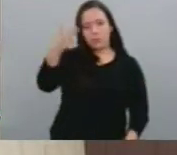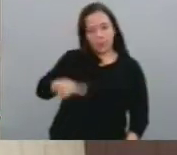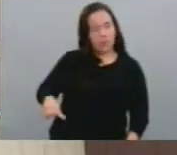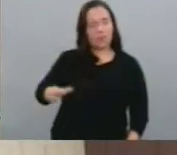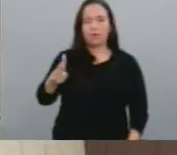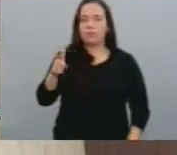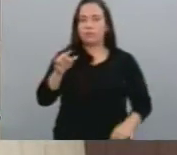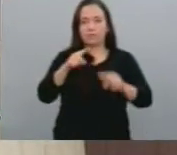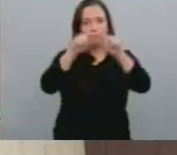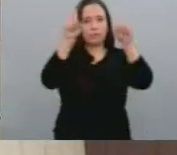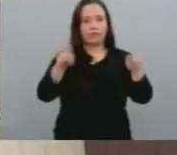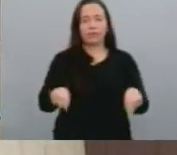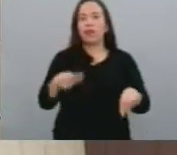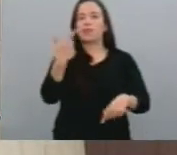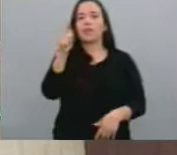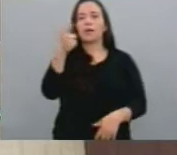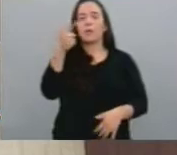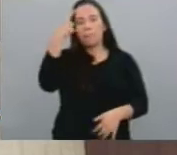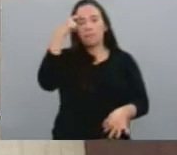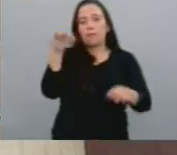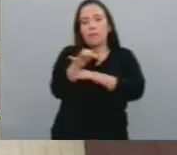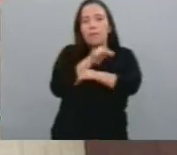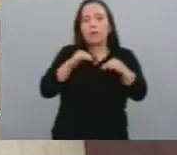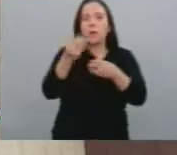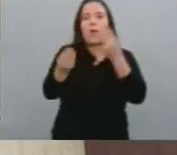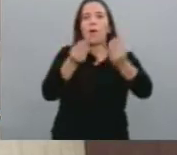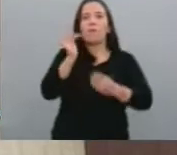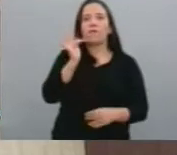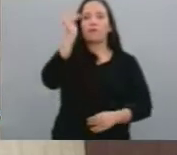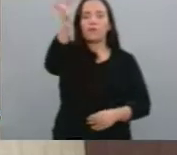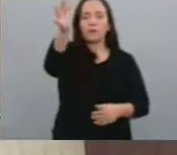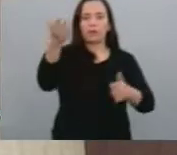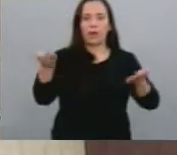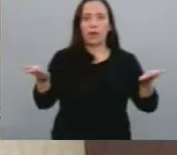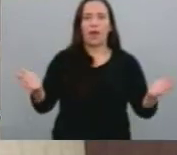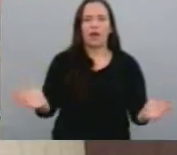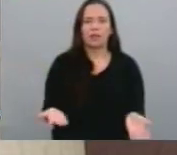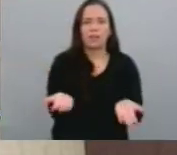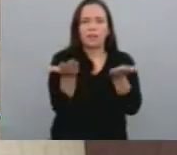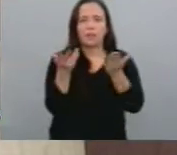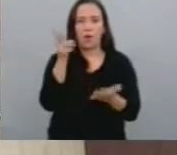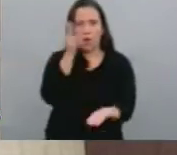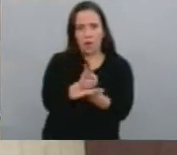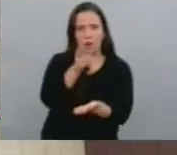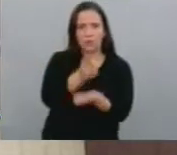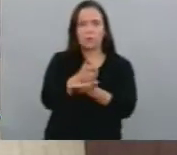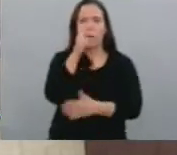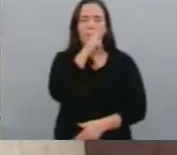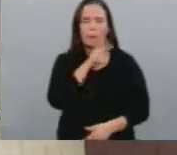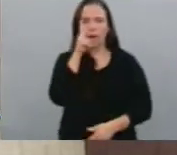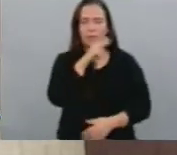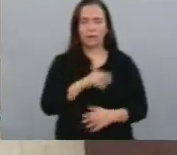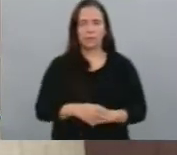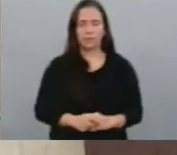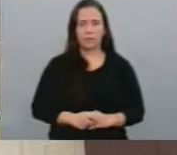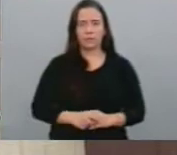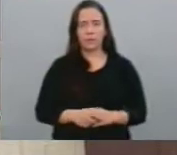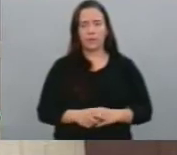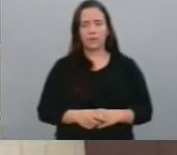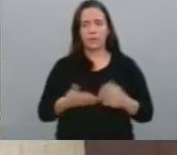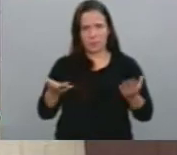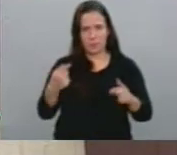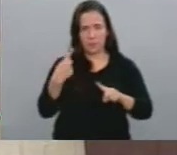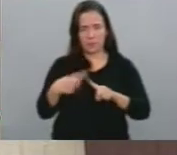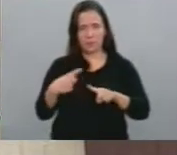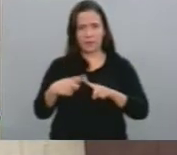estratégico, não temos visão de futuro e vamos agora incentivar que essa ausência de visão de futuro continue. Por quê? Porque nós